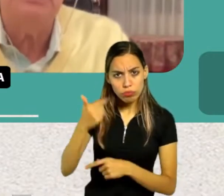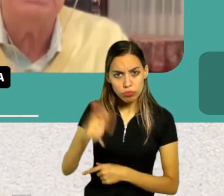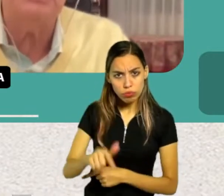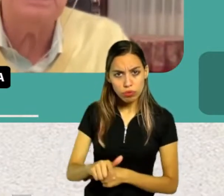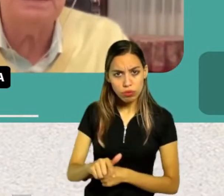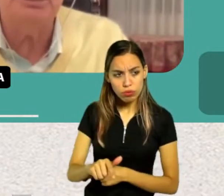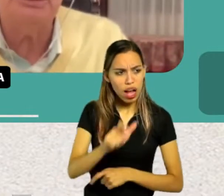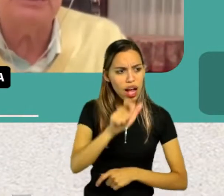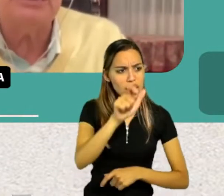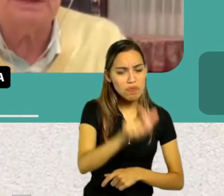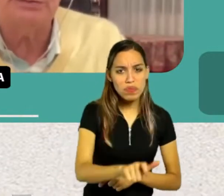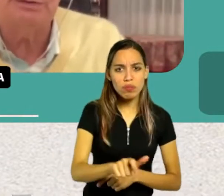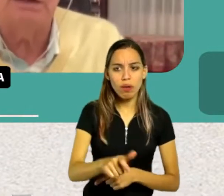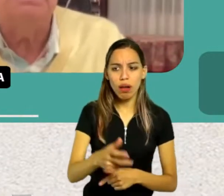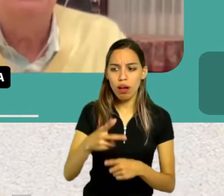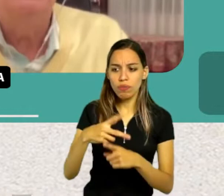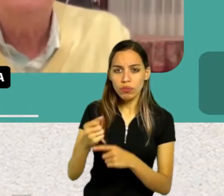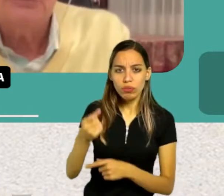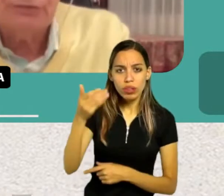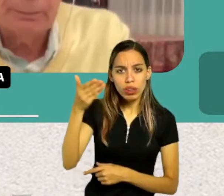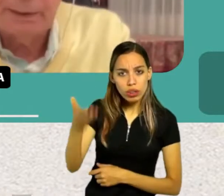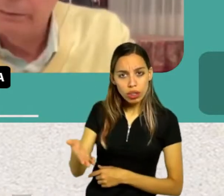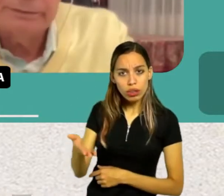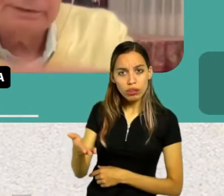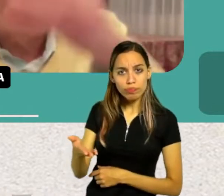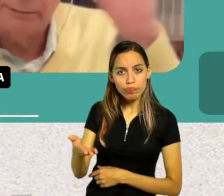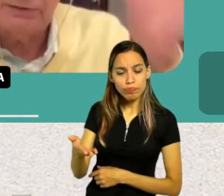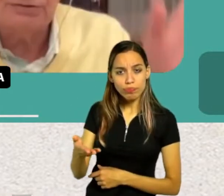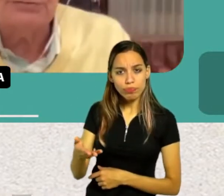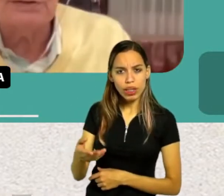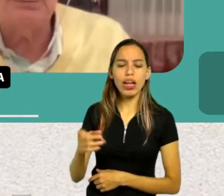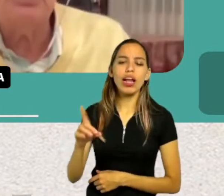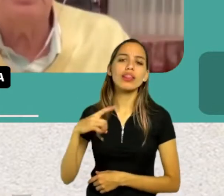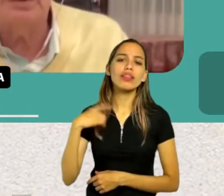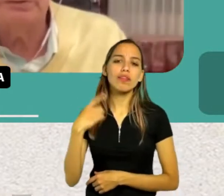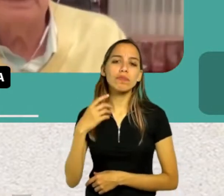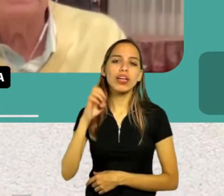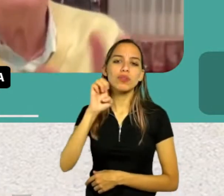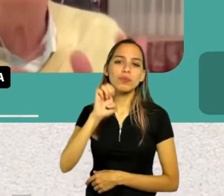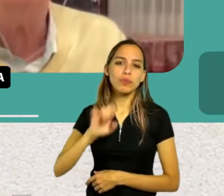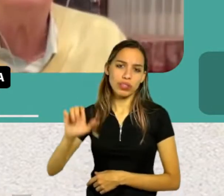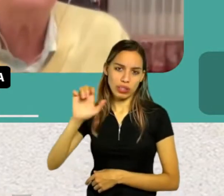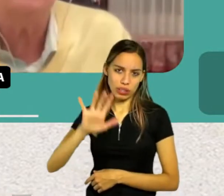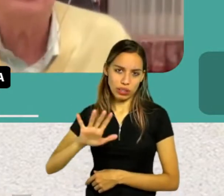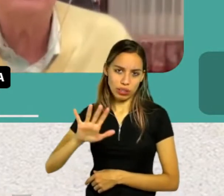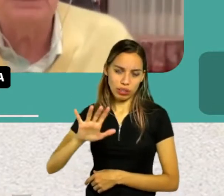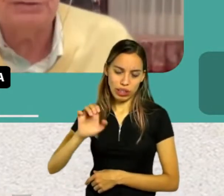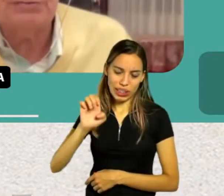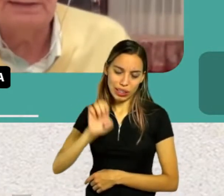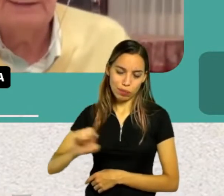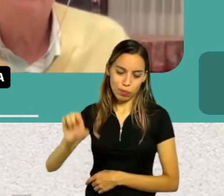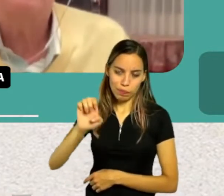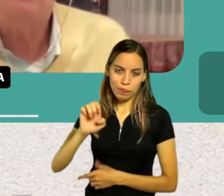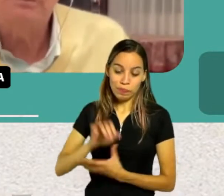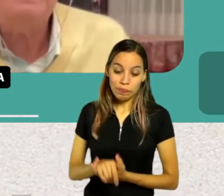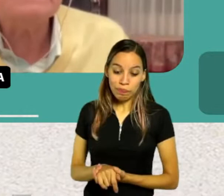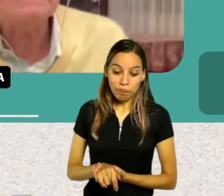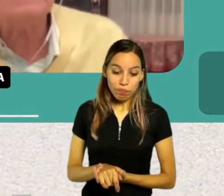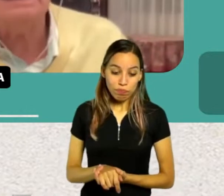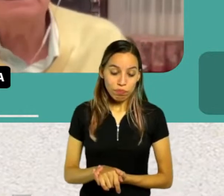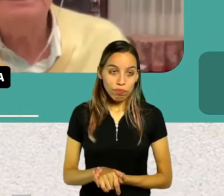elegendo ele 2 vezes deputado estadual. Só para não entrar numa discussão muito prolongada, o que resultou disso?